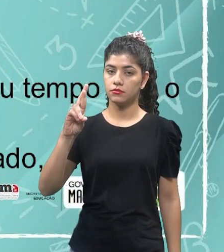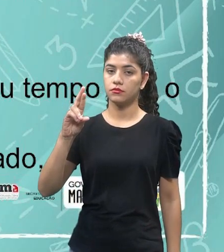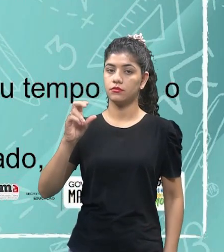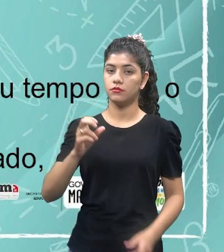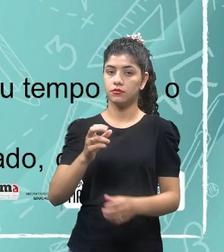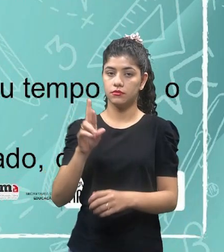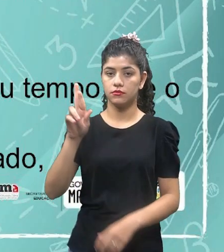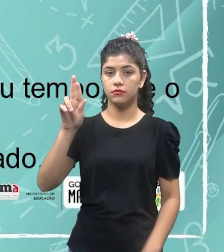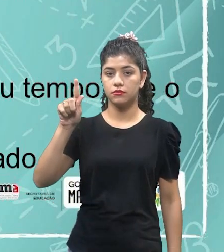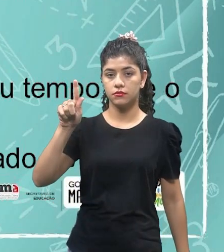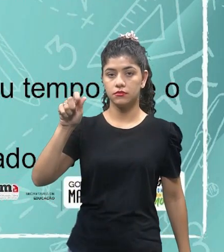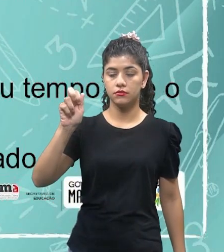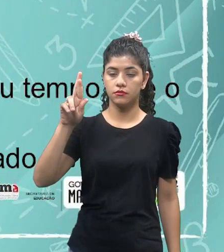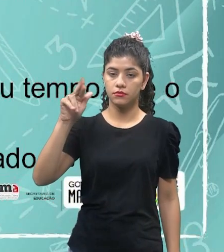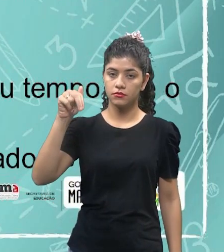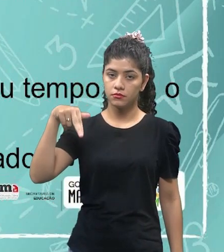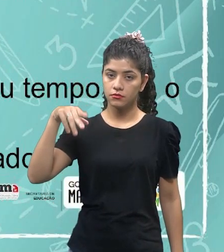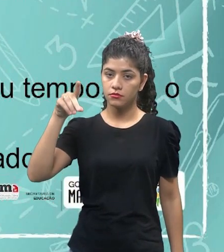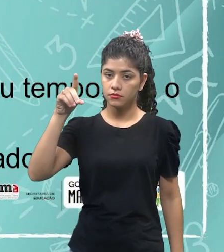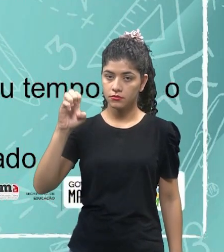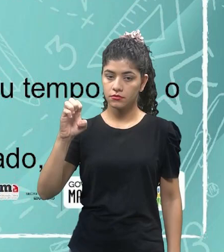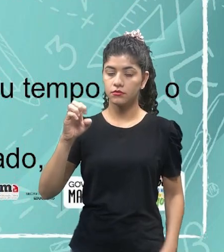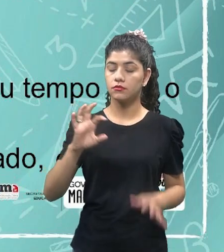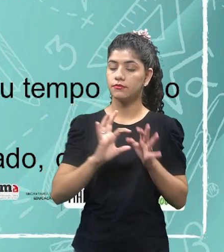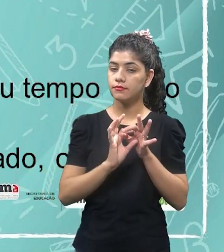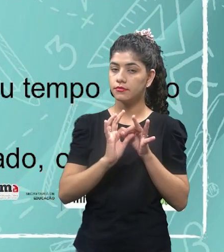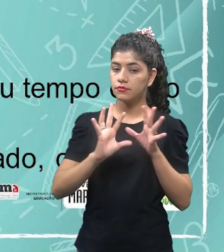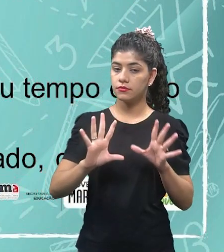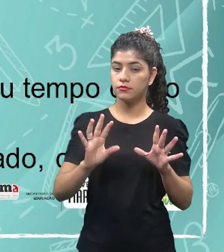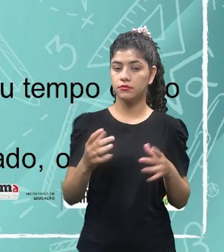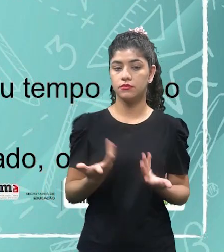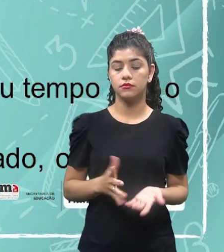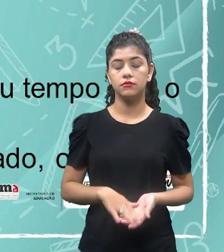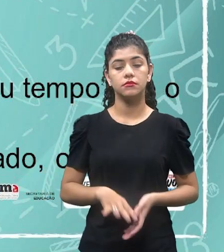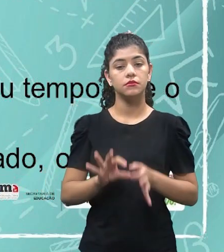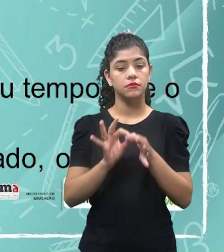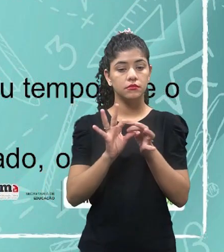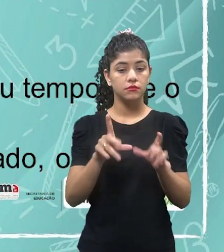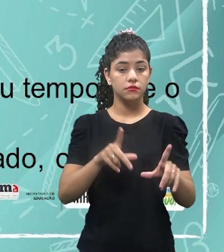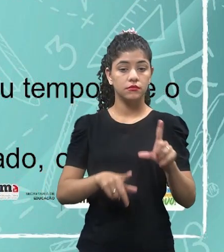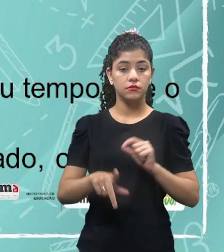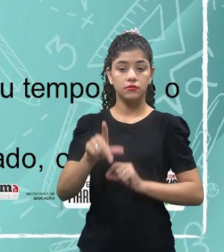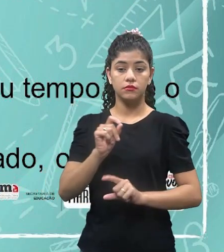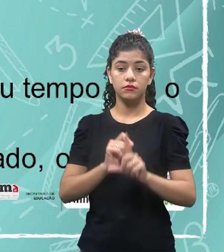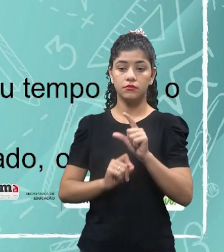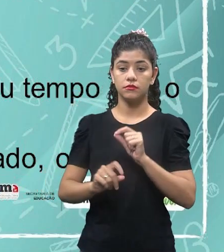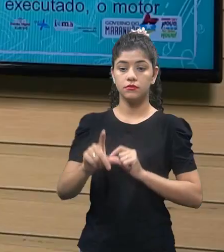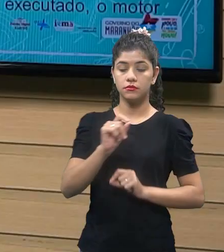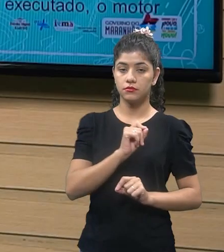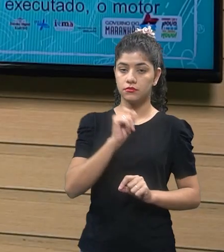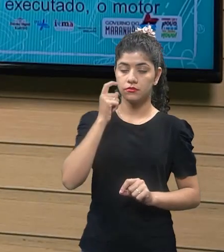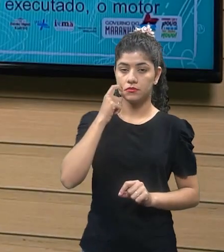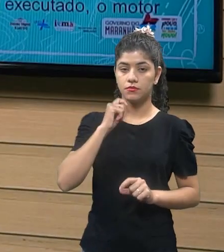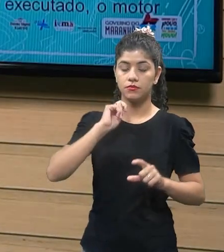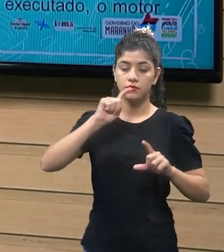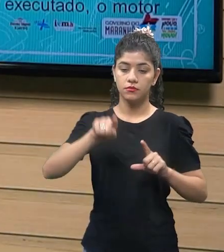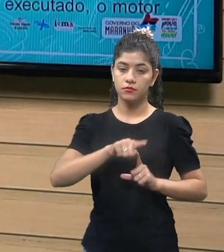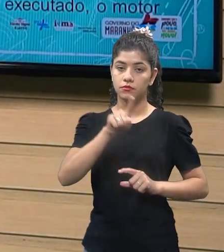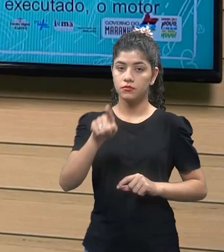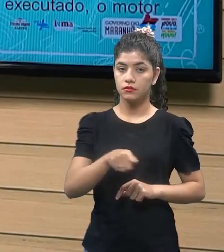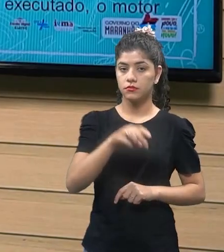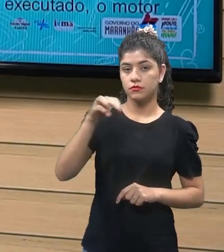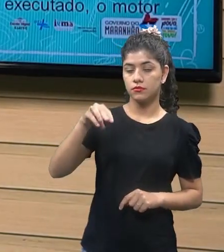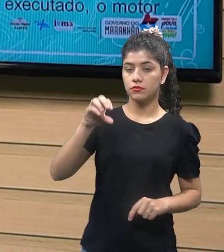possibilita. Então, 1. Permite escolher um modo de rotação do motor. Este modo